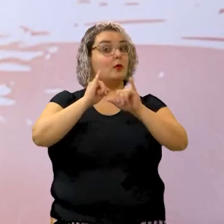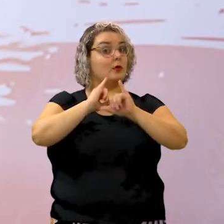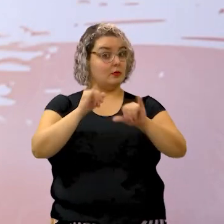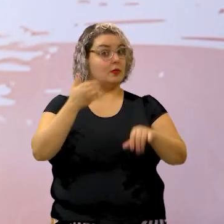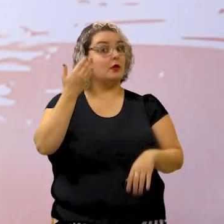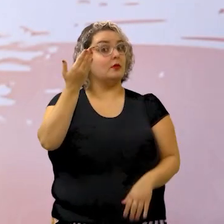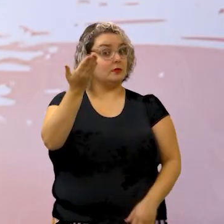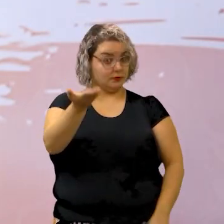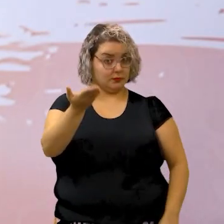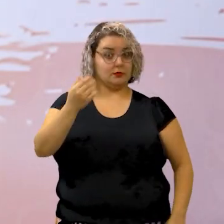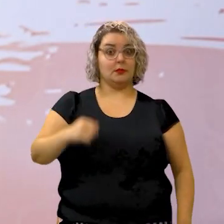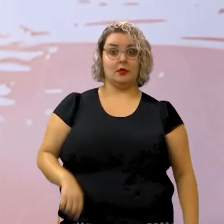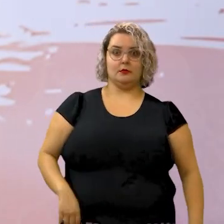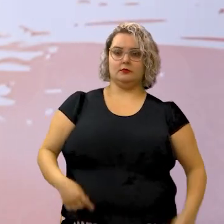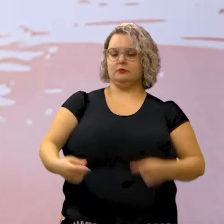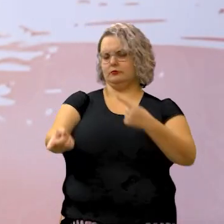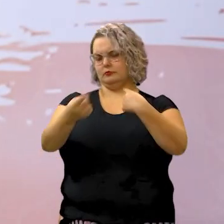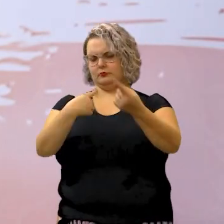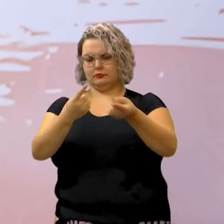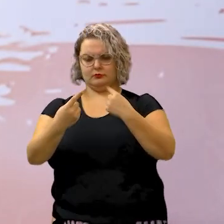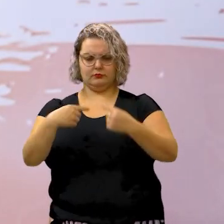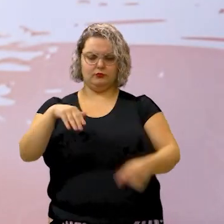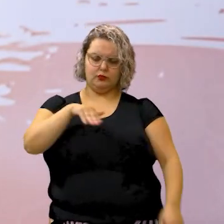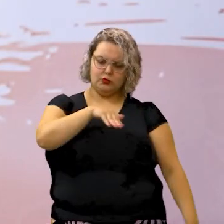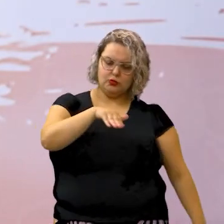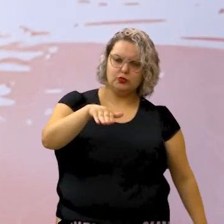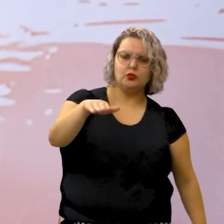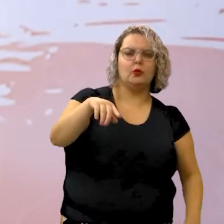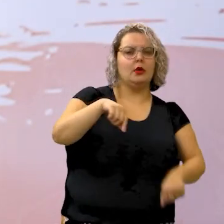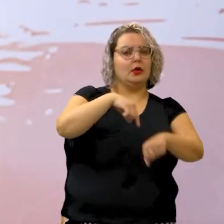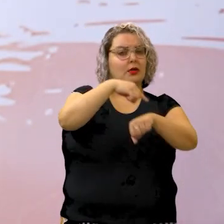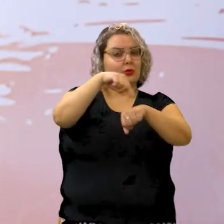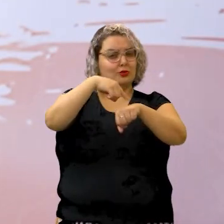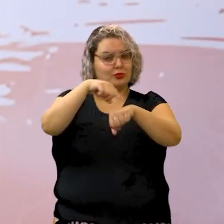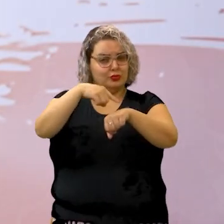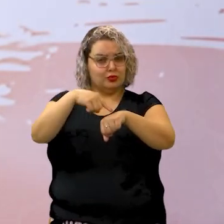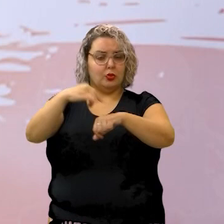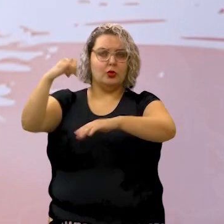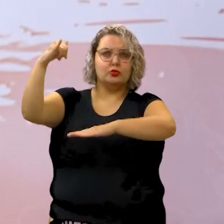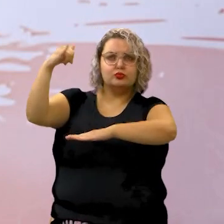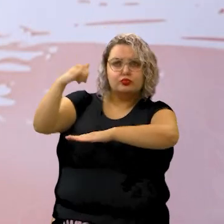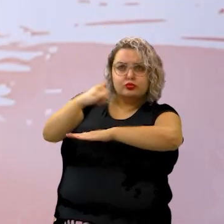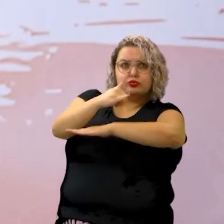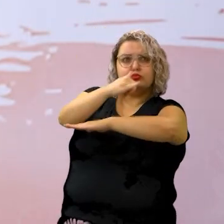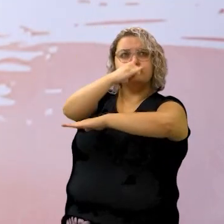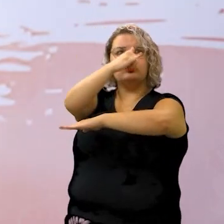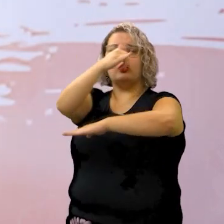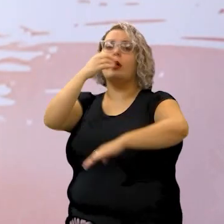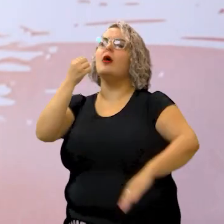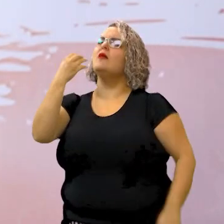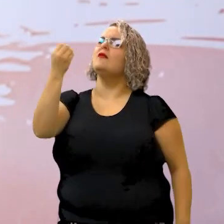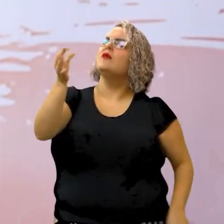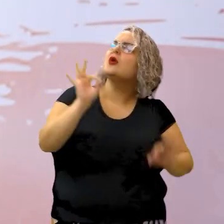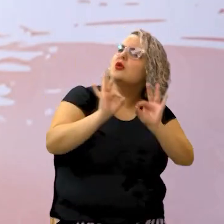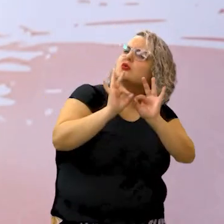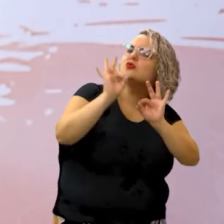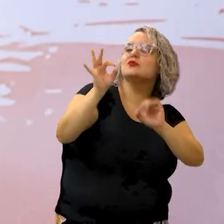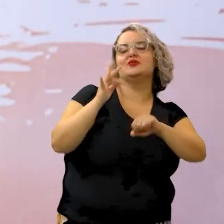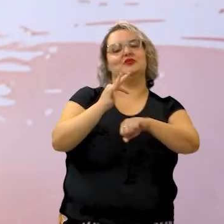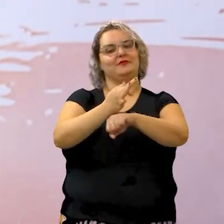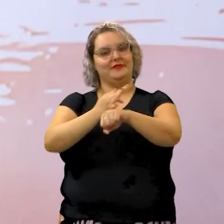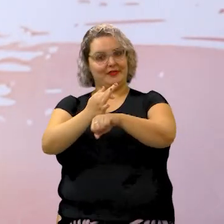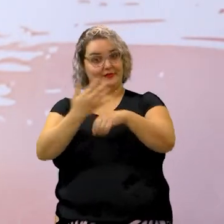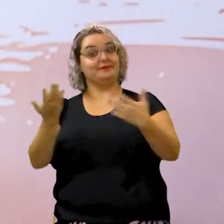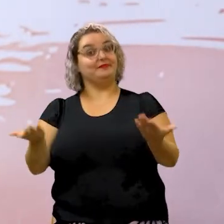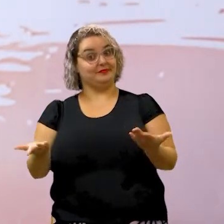para você que vai pegar a estrada, que vai aí ficar horas dentro de um avião, que vai fazer aquela viagem de férias, né? A gente